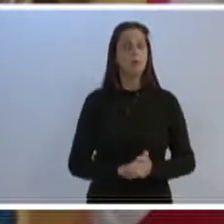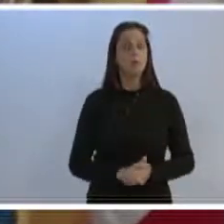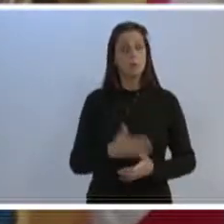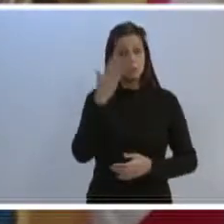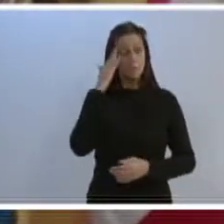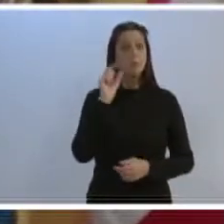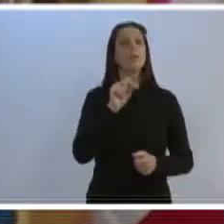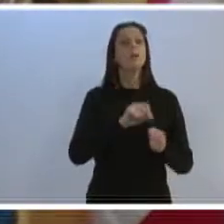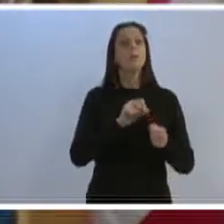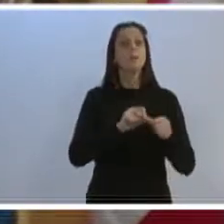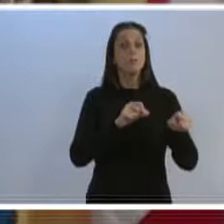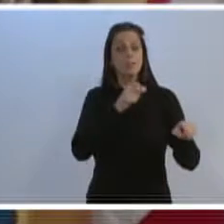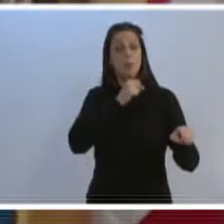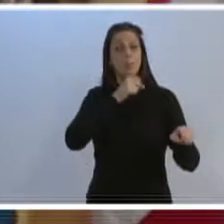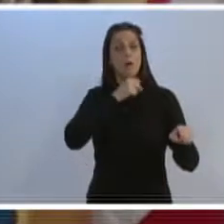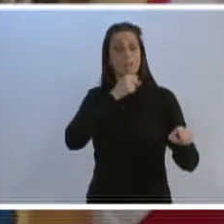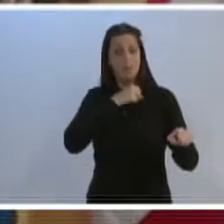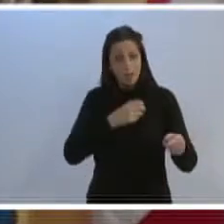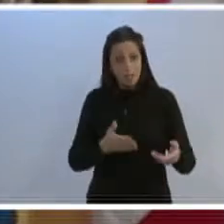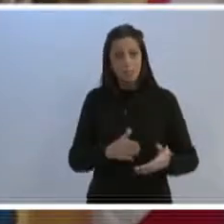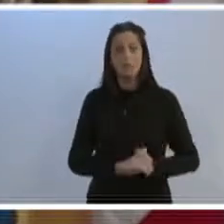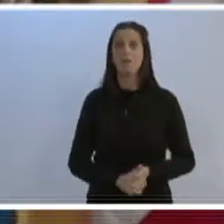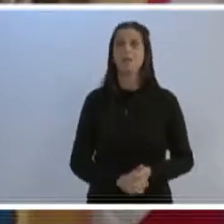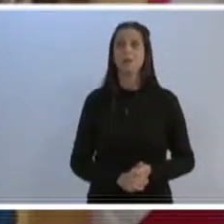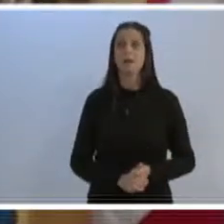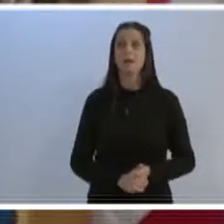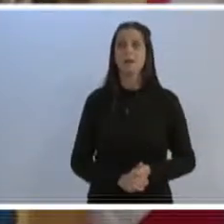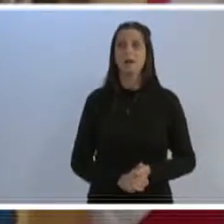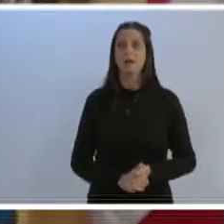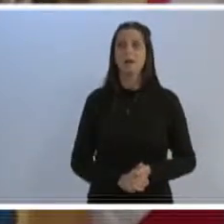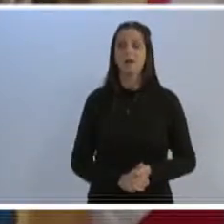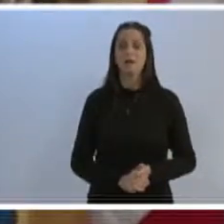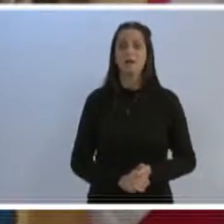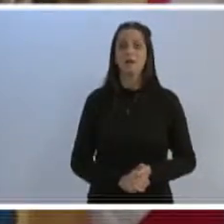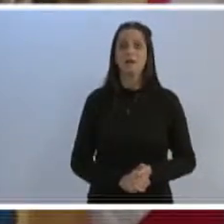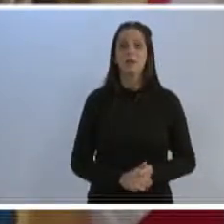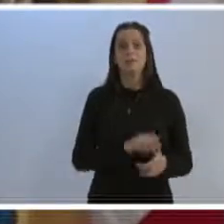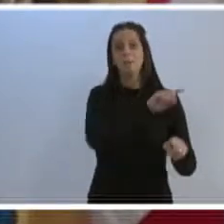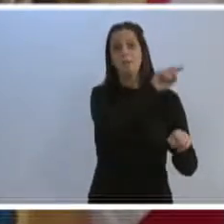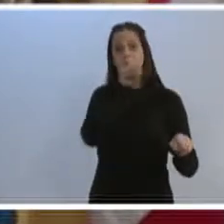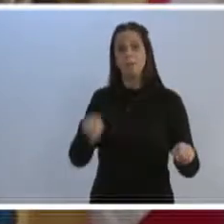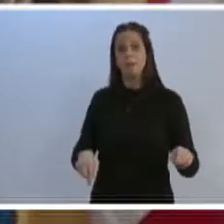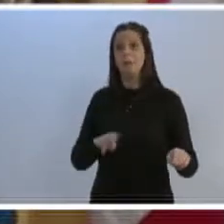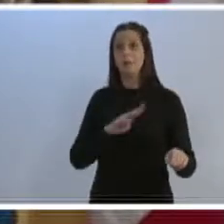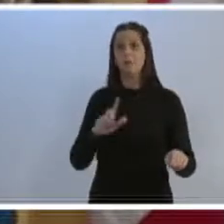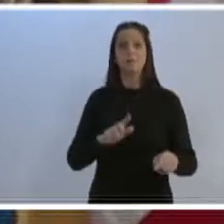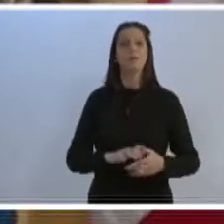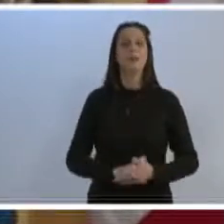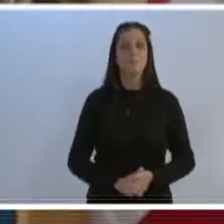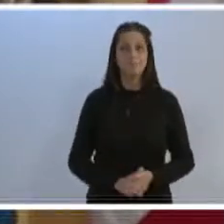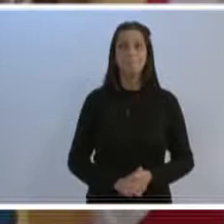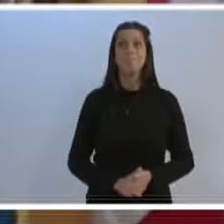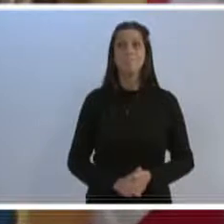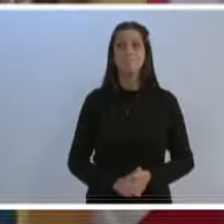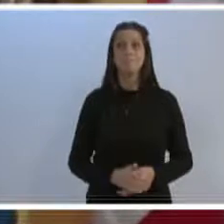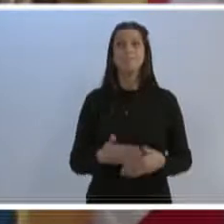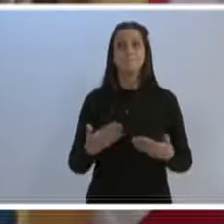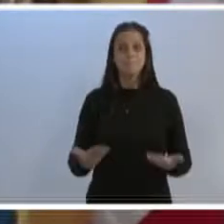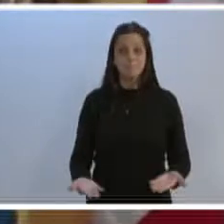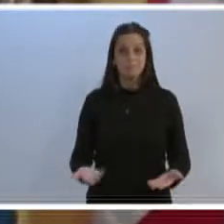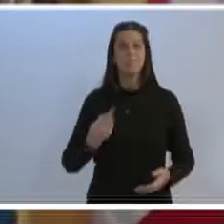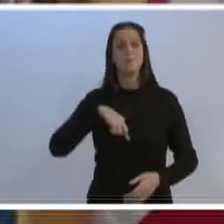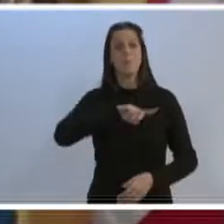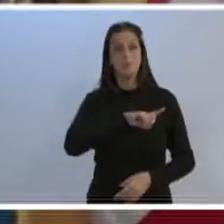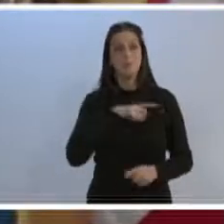fazer com a velha vereador natal vai mandar para blumenau então nós precisamos